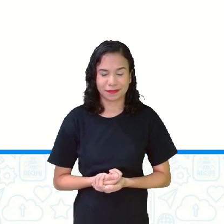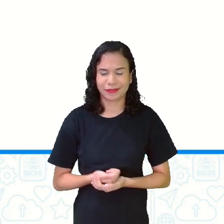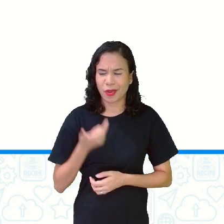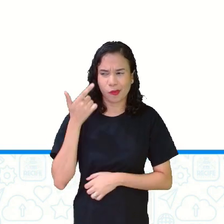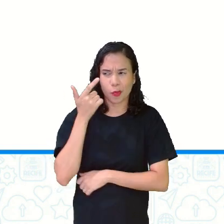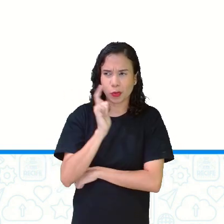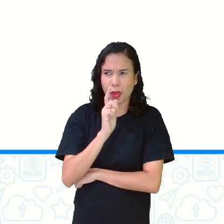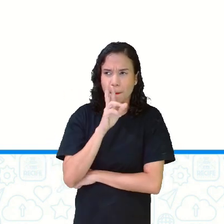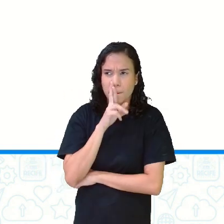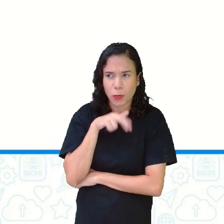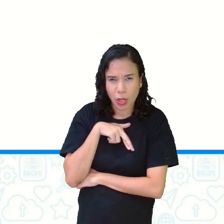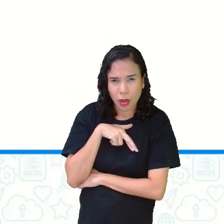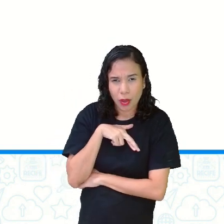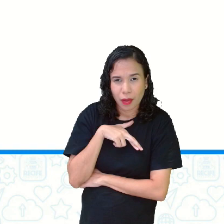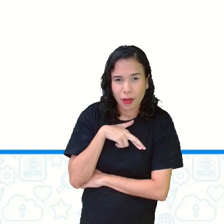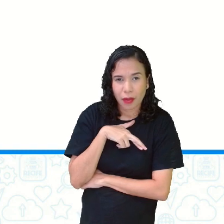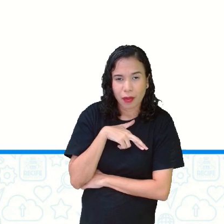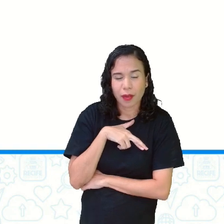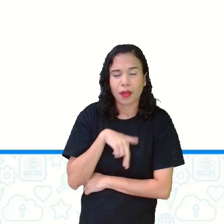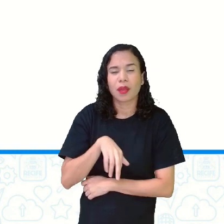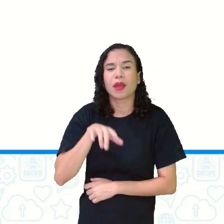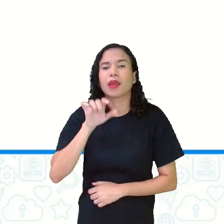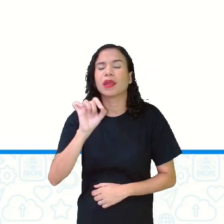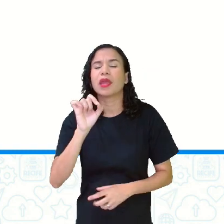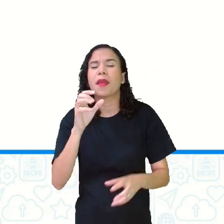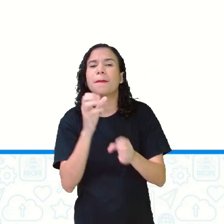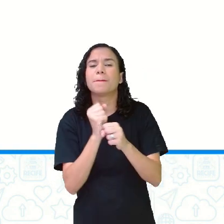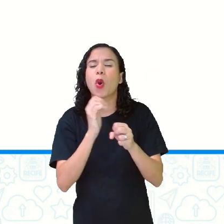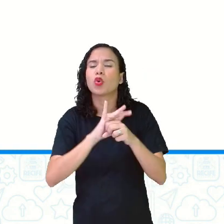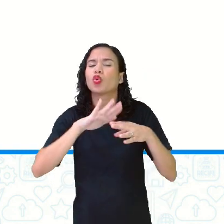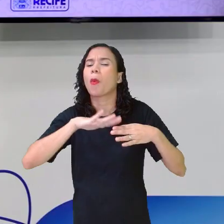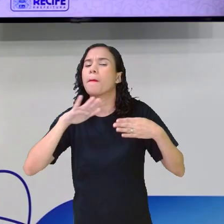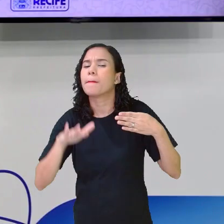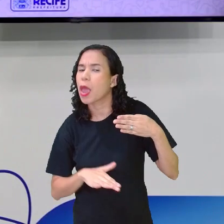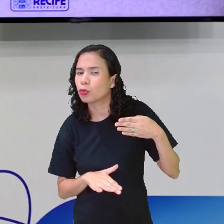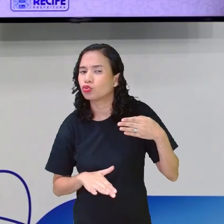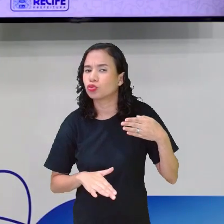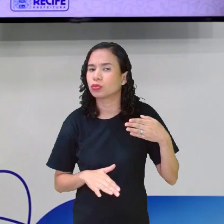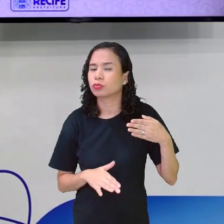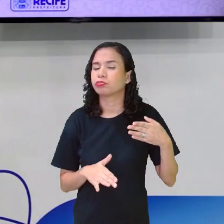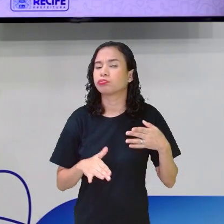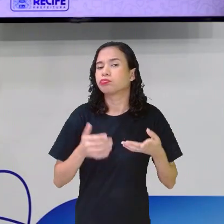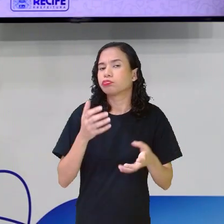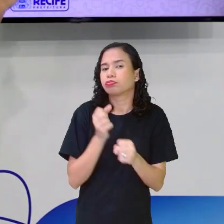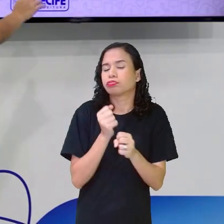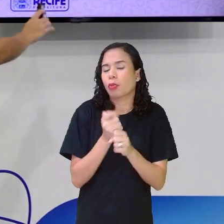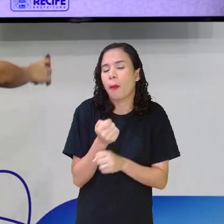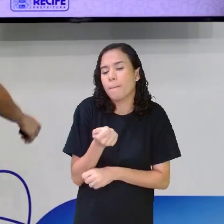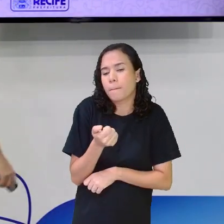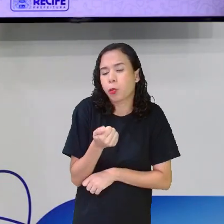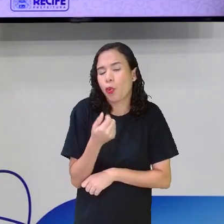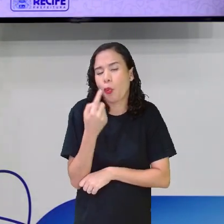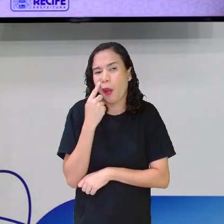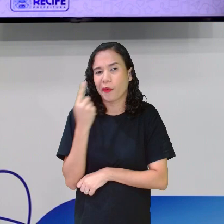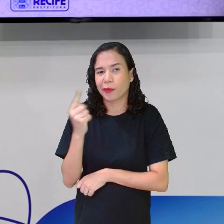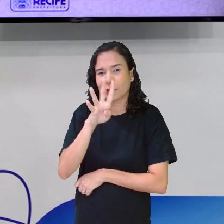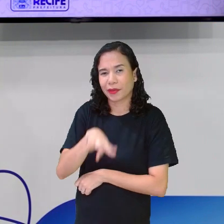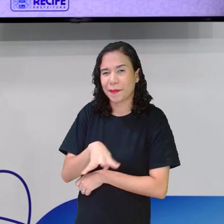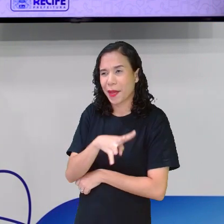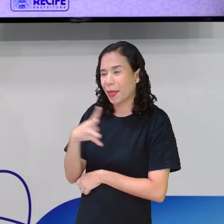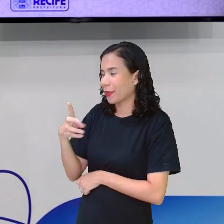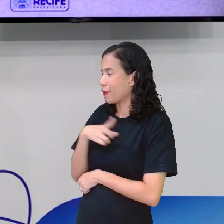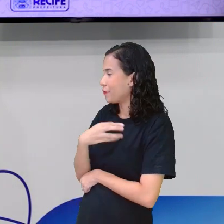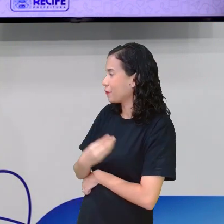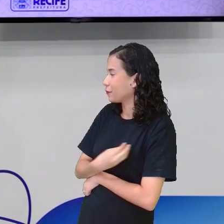Será que você consegue me responder? Quem marcou menos pontos aí, ainda nessa tabela aí, nessa primeira